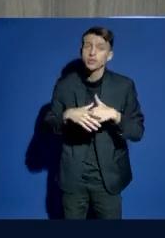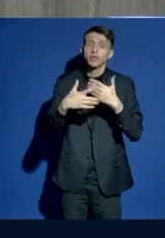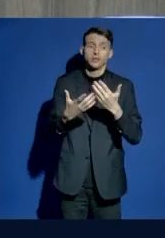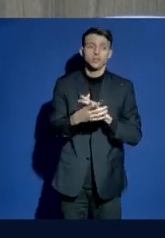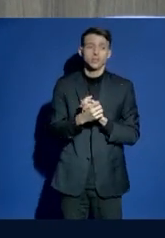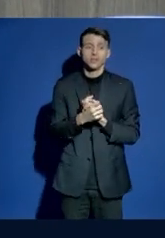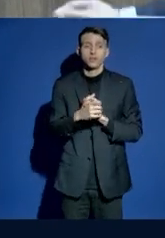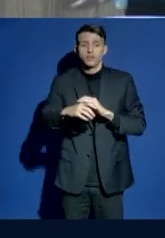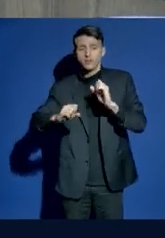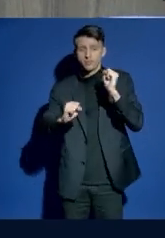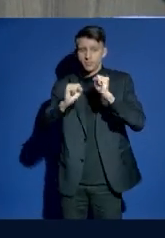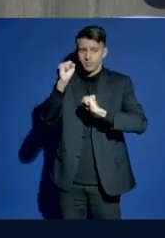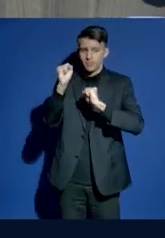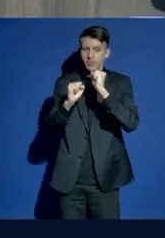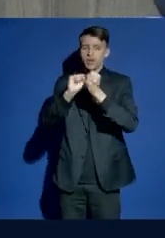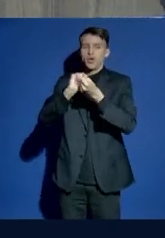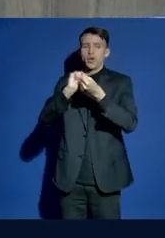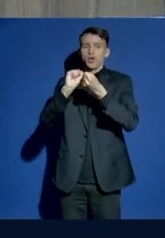biodiesel, temos